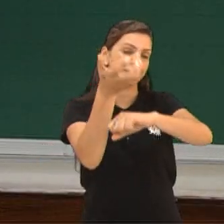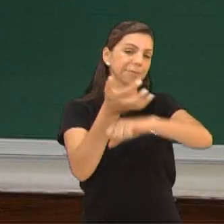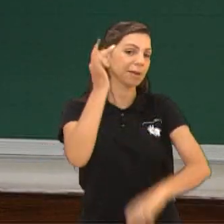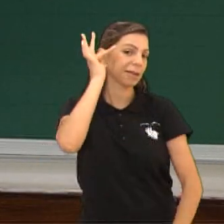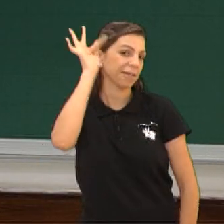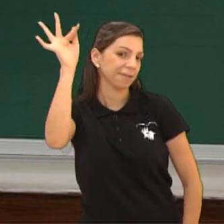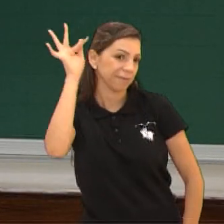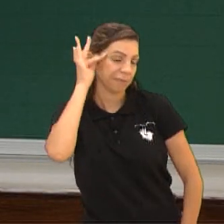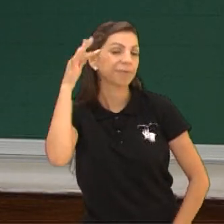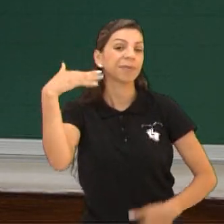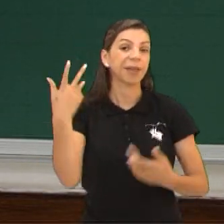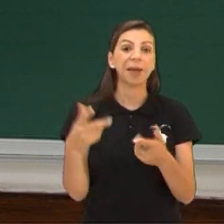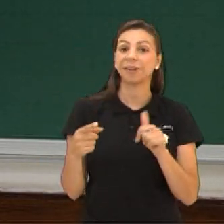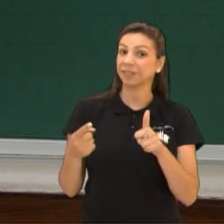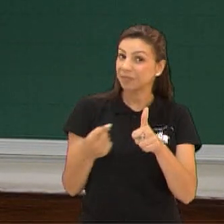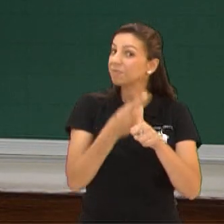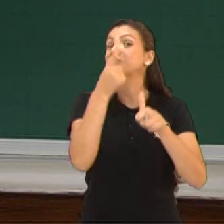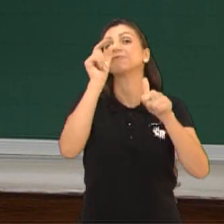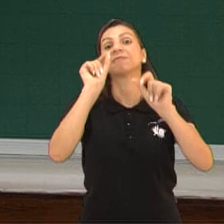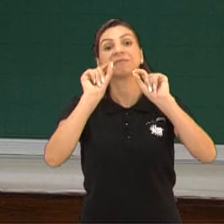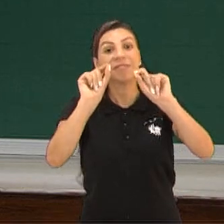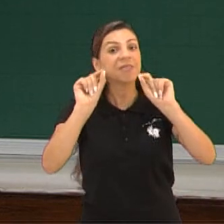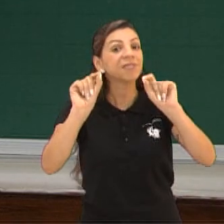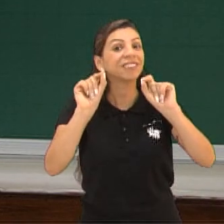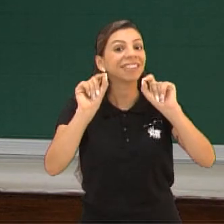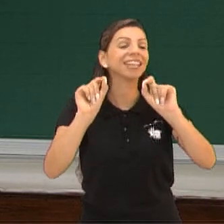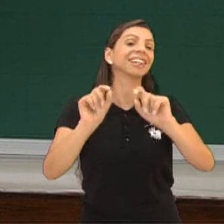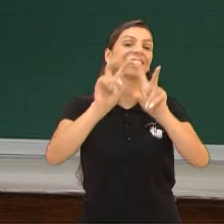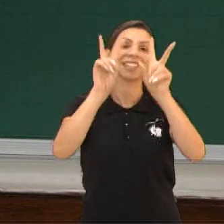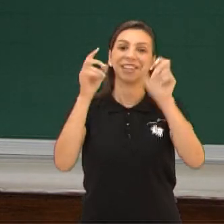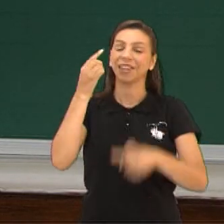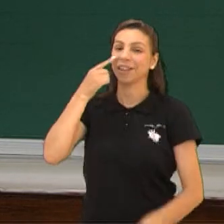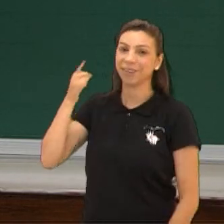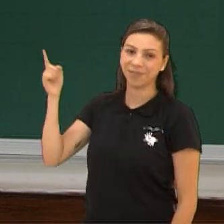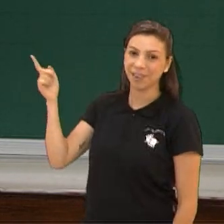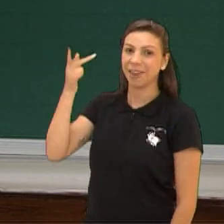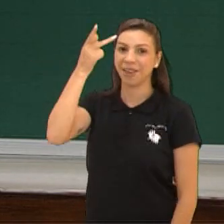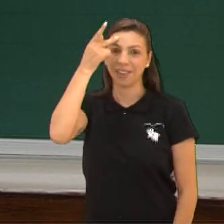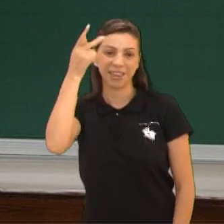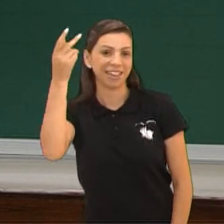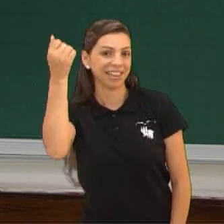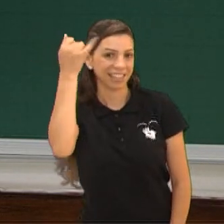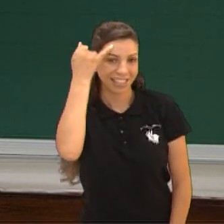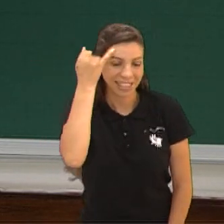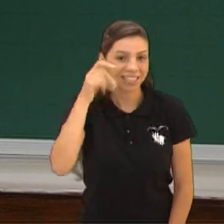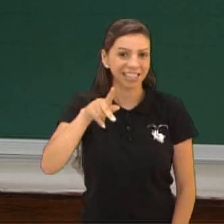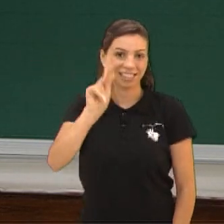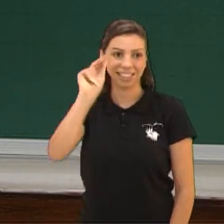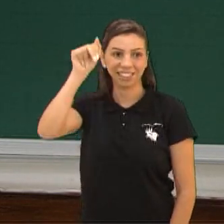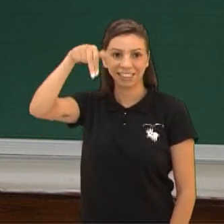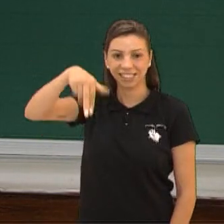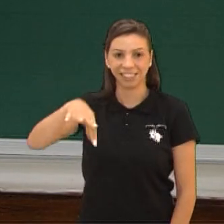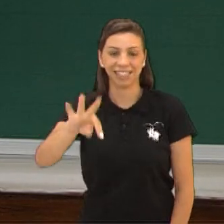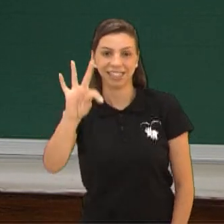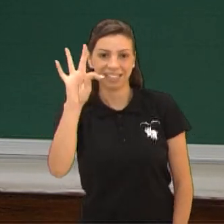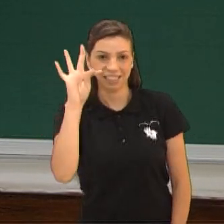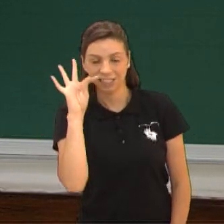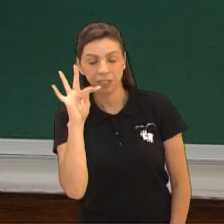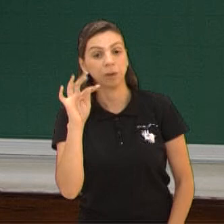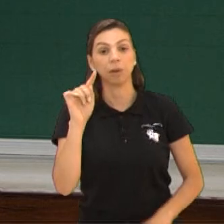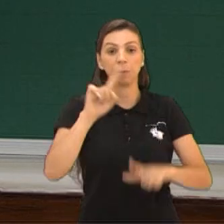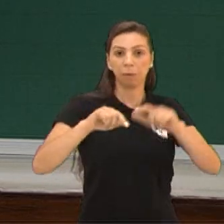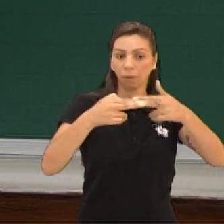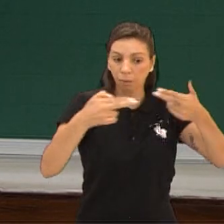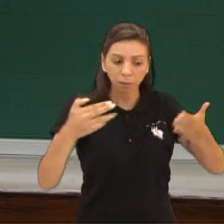sobre Immanuel Kant. Então, desde já, pega seu caderno, pegue seu lápis, sua borracha, sua caneta, faça suas